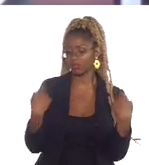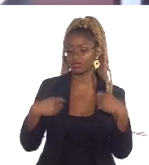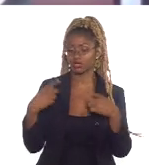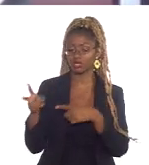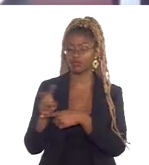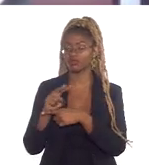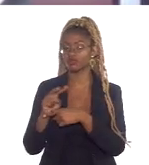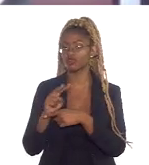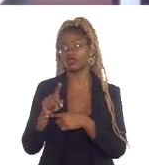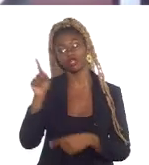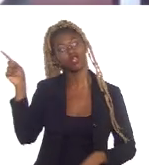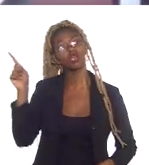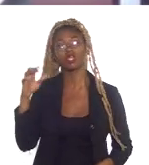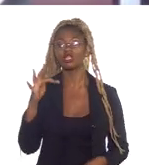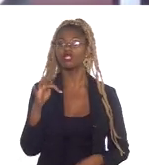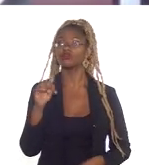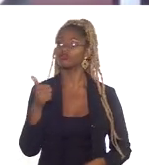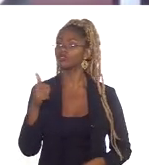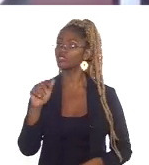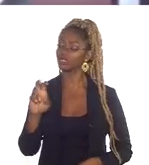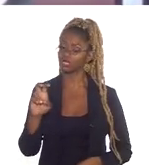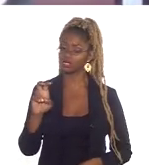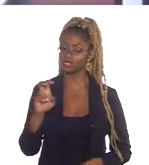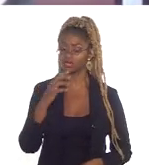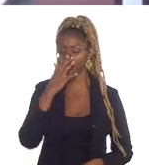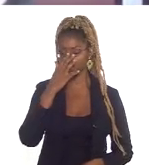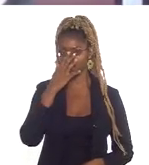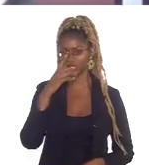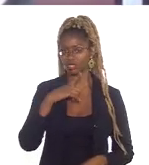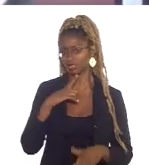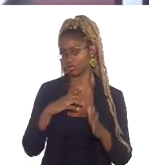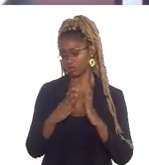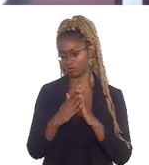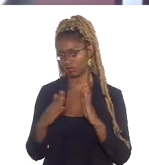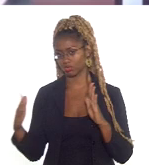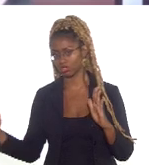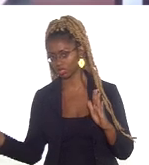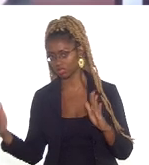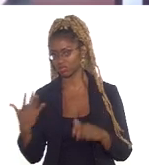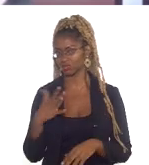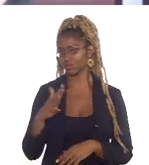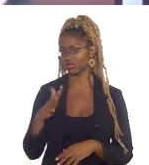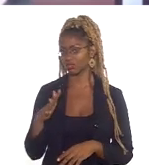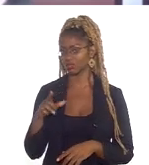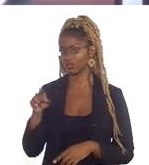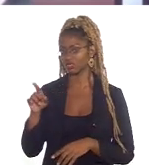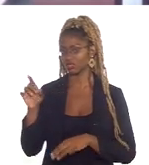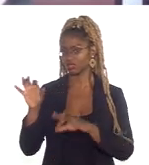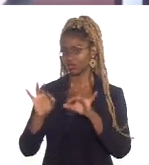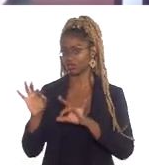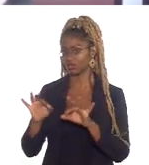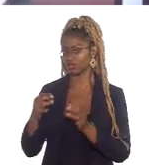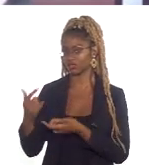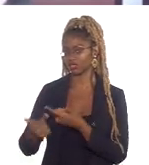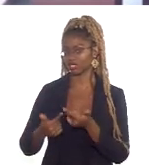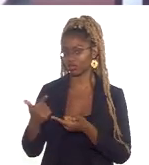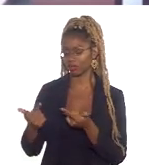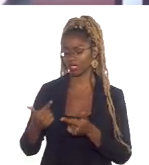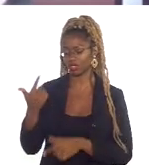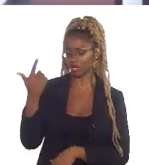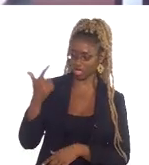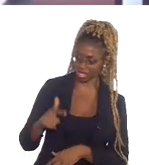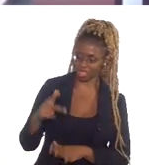lá na AF15, ter um prazo razoável para que esse plano de trabalho seja revisto, pelo